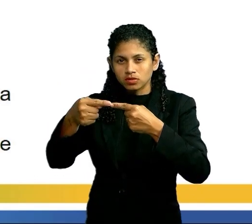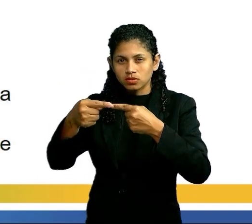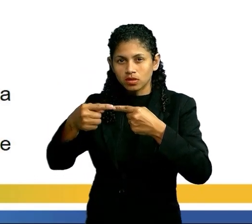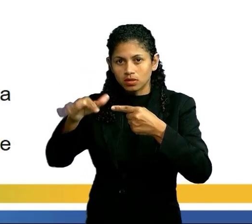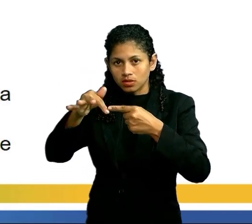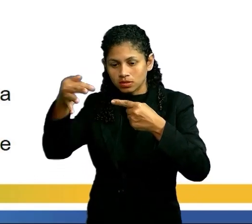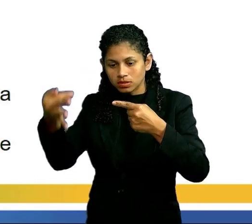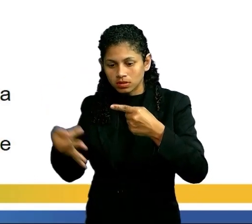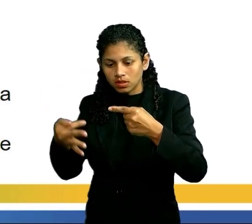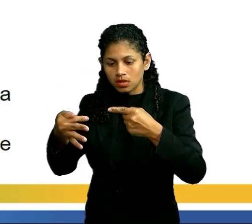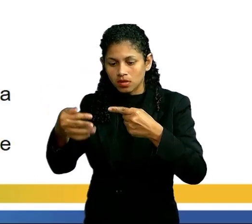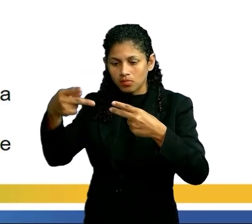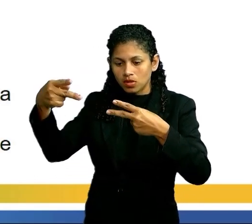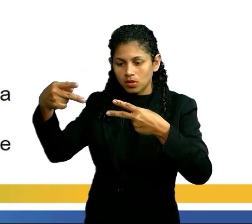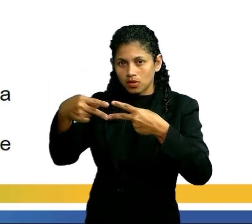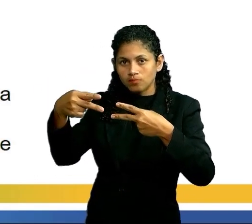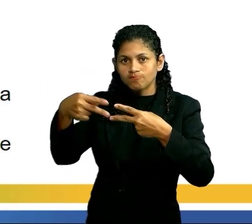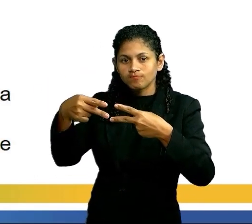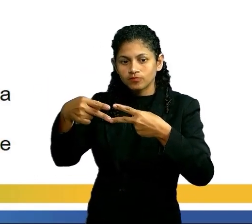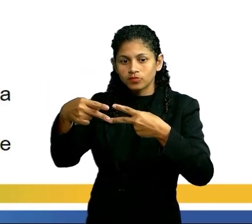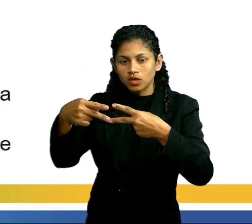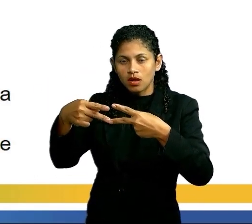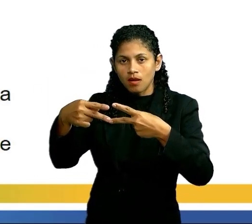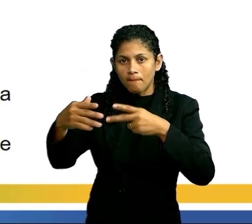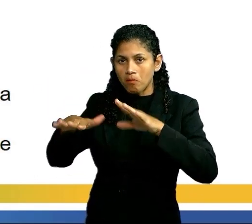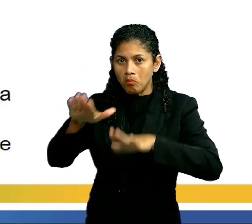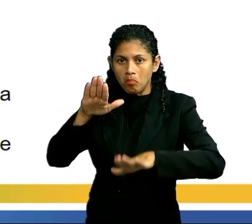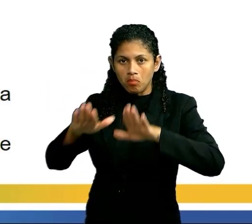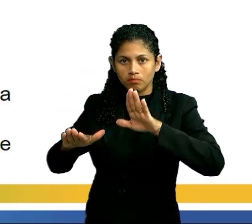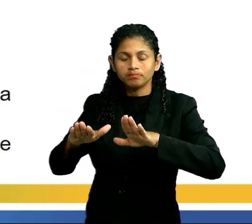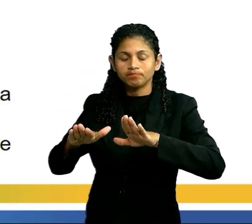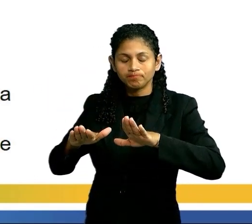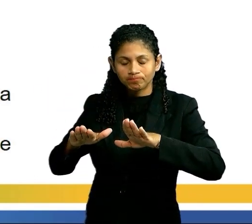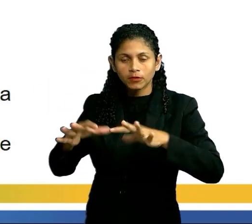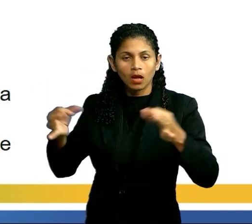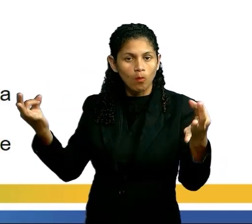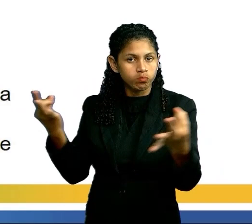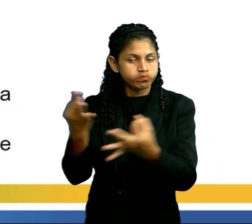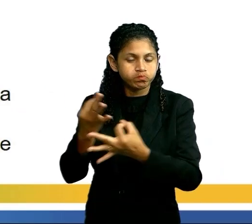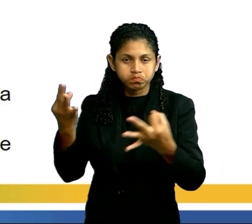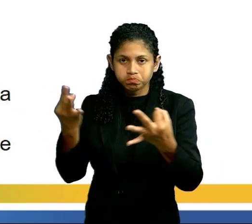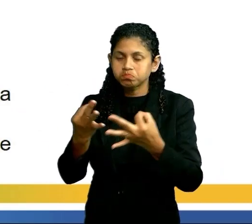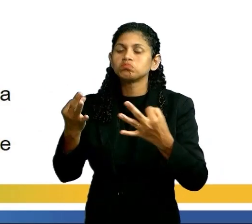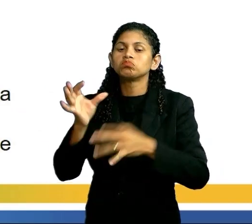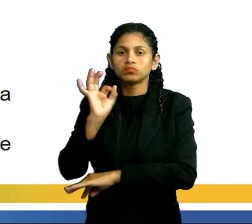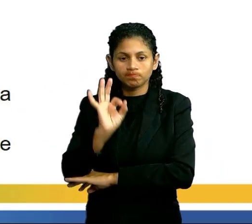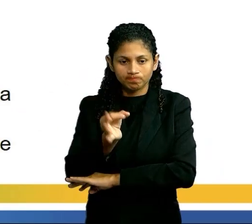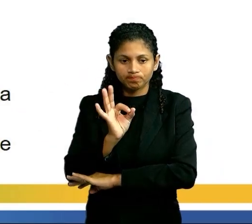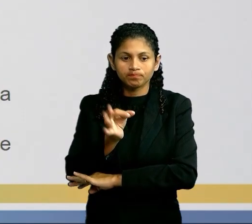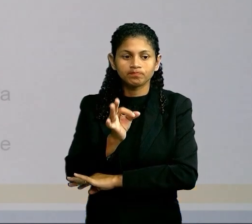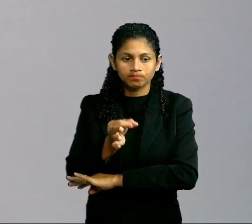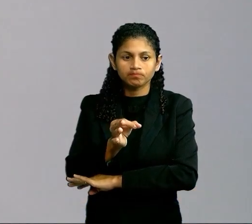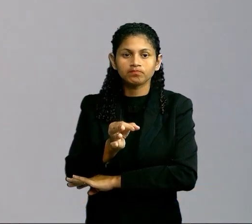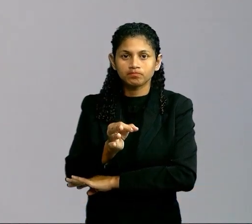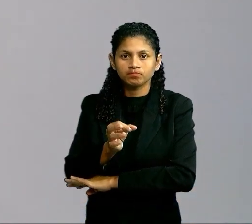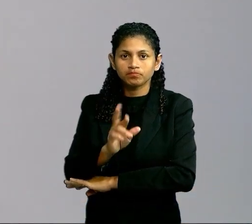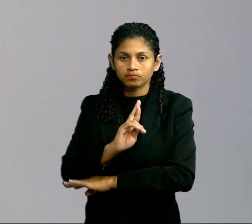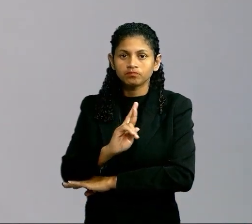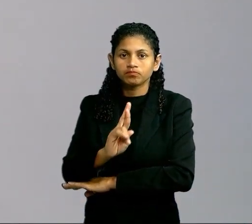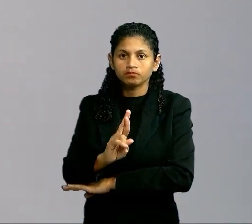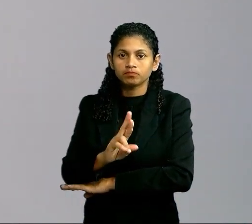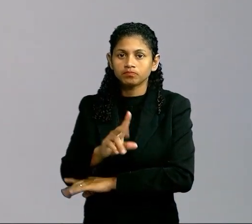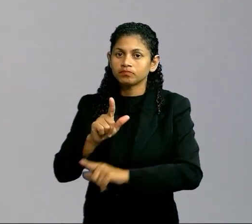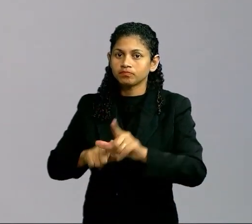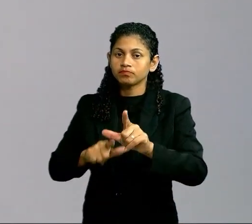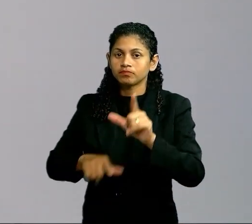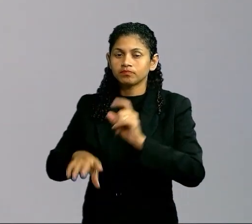e duplas alternadas. Perfeito. Então, a estrutura, a cadeia principal. Para quem não lembra, o que é a